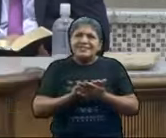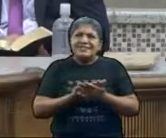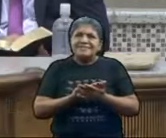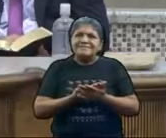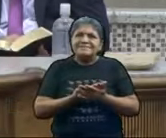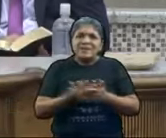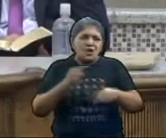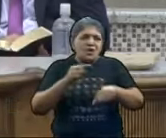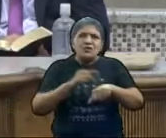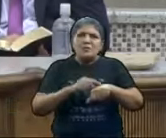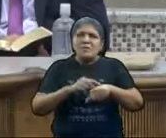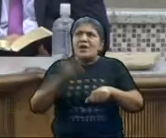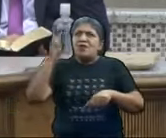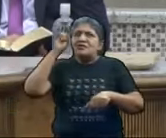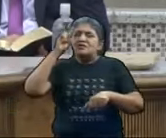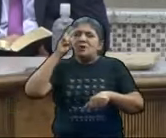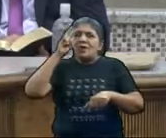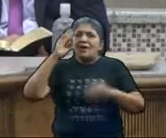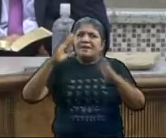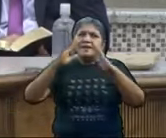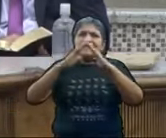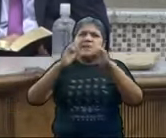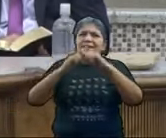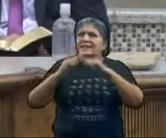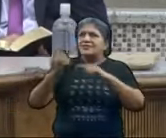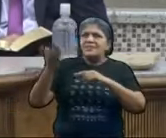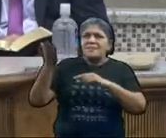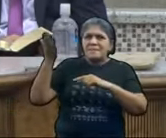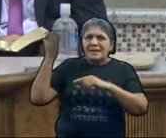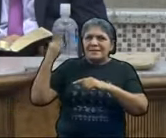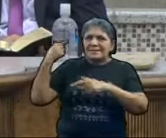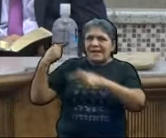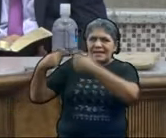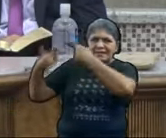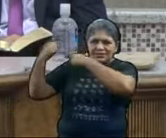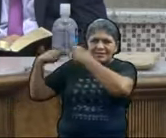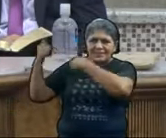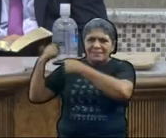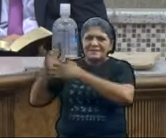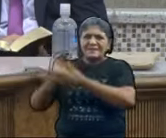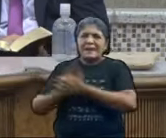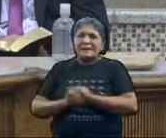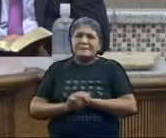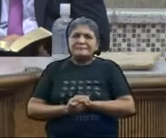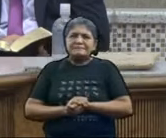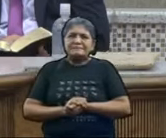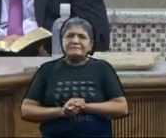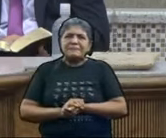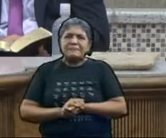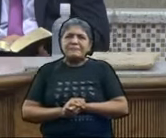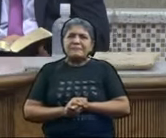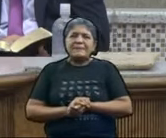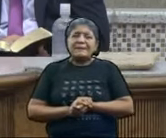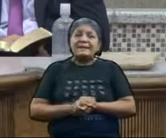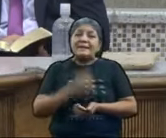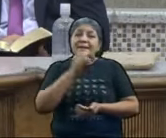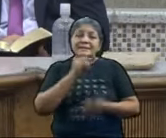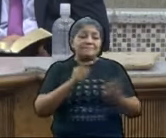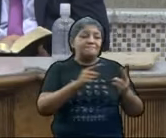Isso aqui foi na história da igreja. Na história da igreja. Deixe-me contar dois exemplos